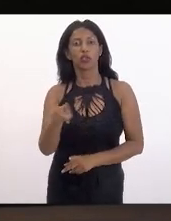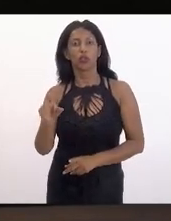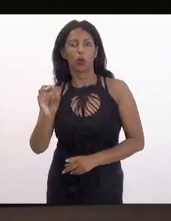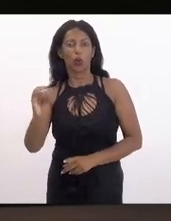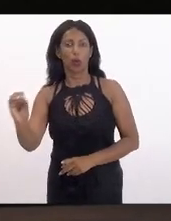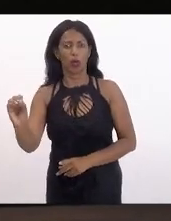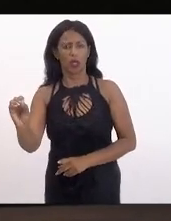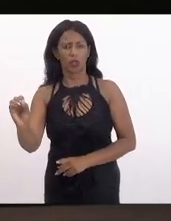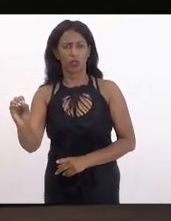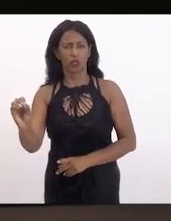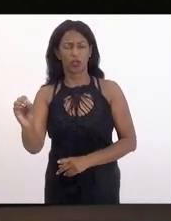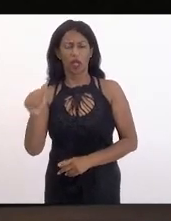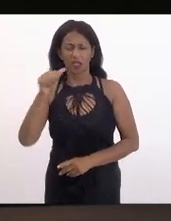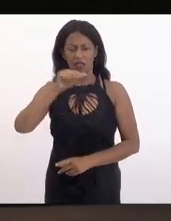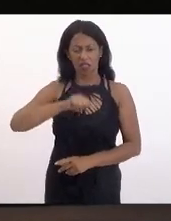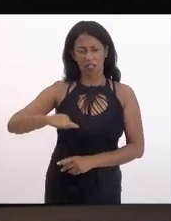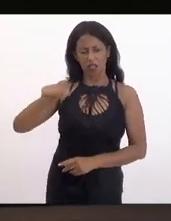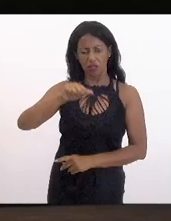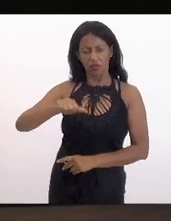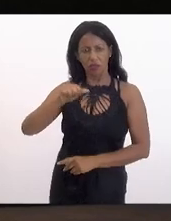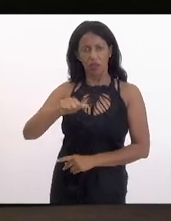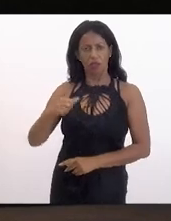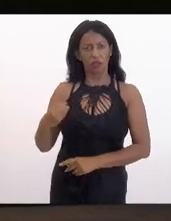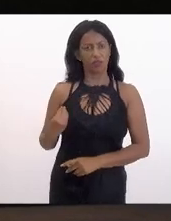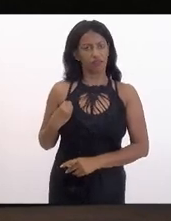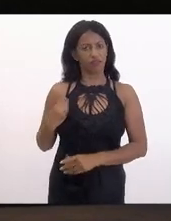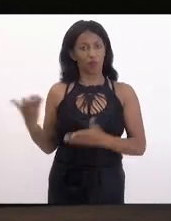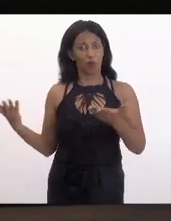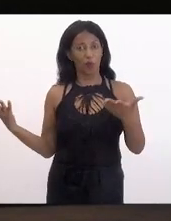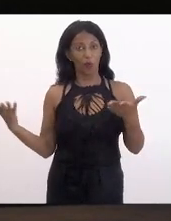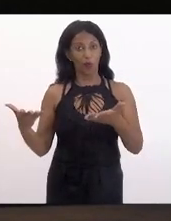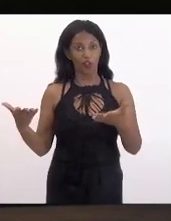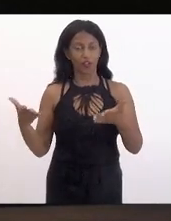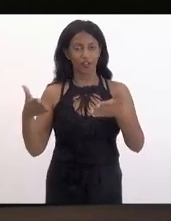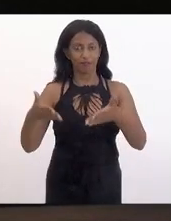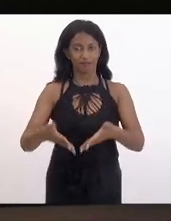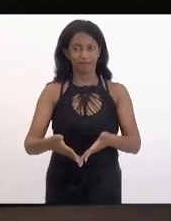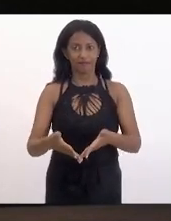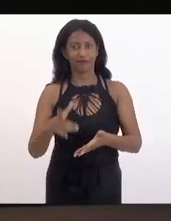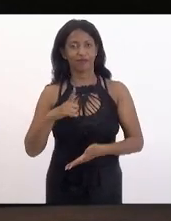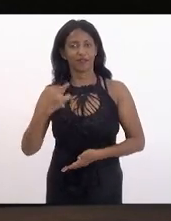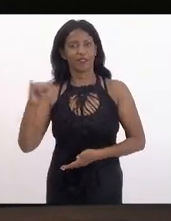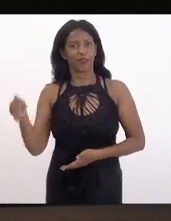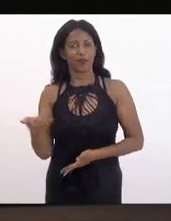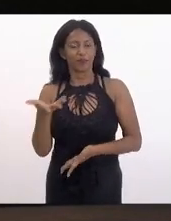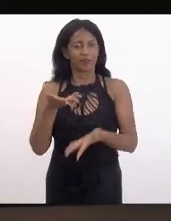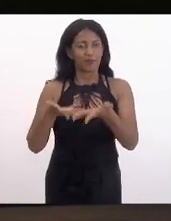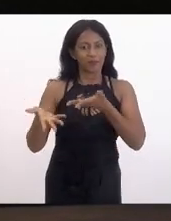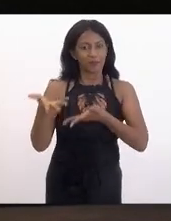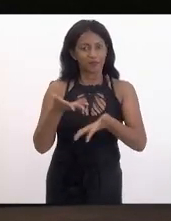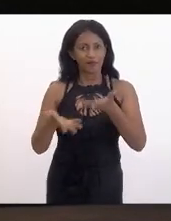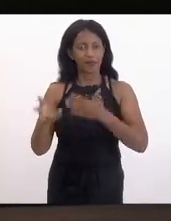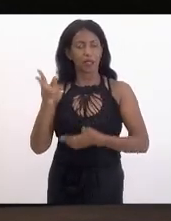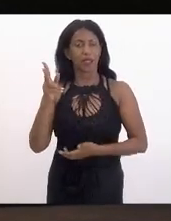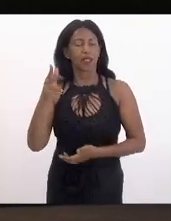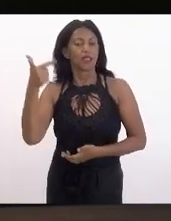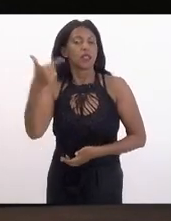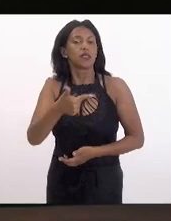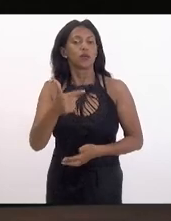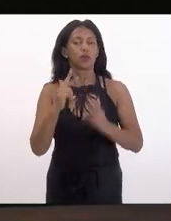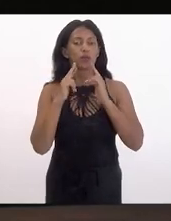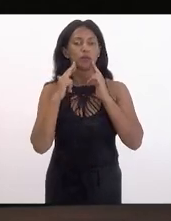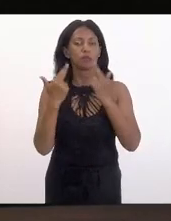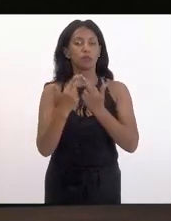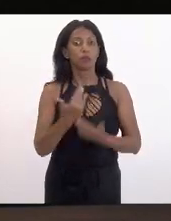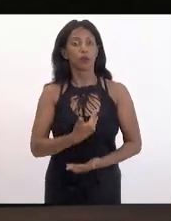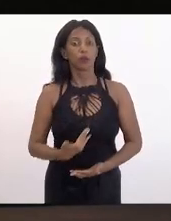as inúmeras associações de moradores que vieram aqui hoje estiver velocidade de participar na segunda audiência pública